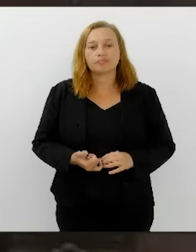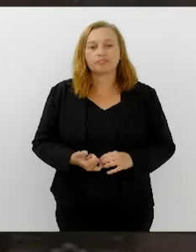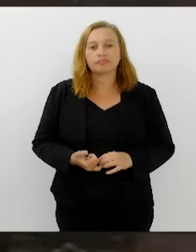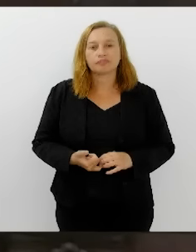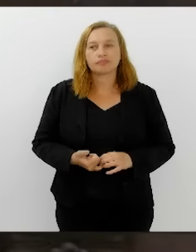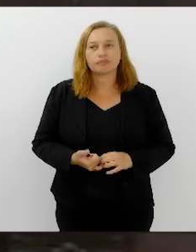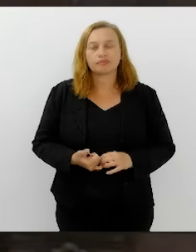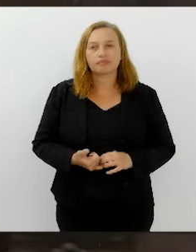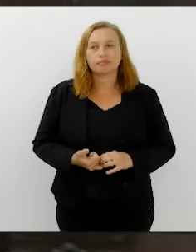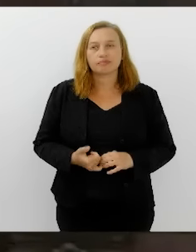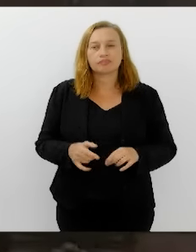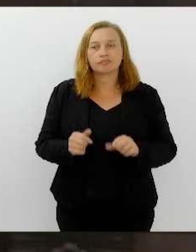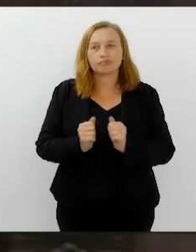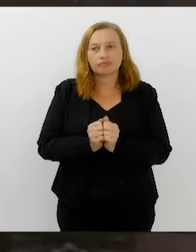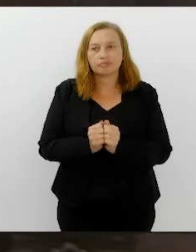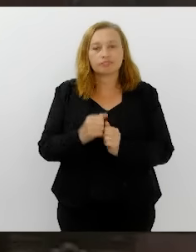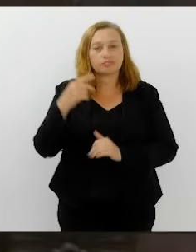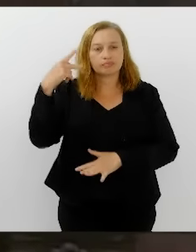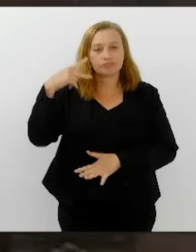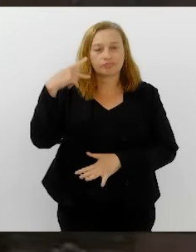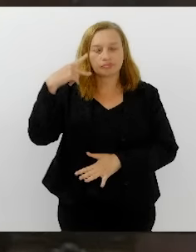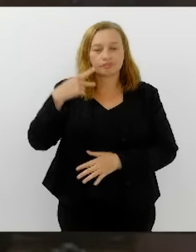também, junto com a nossa vereadora,